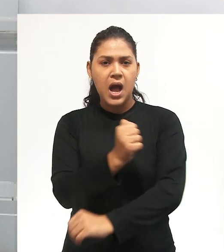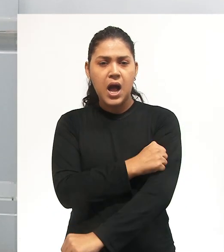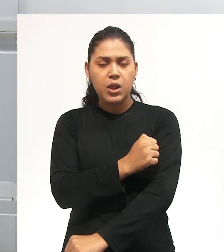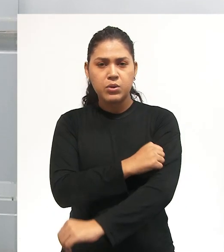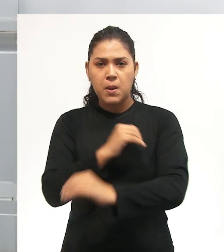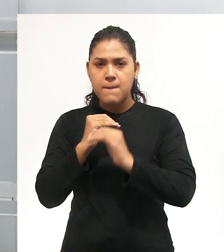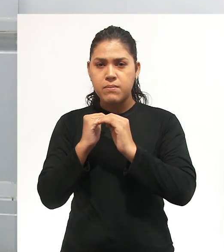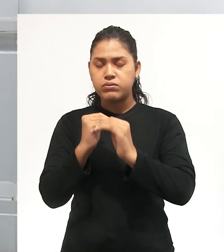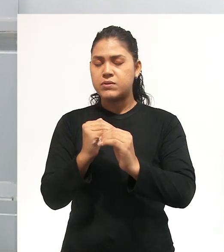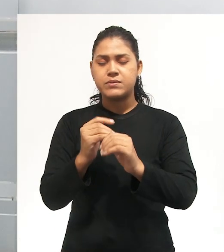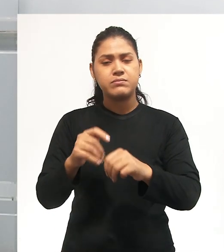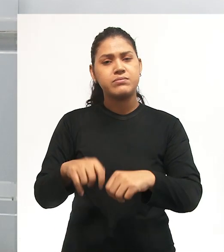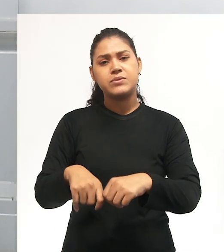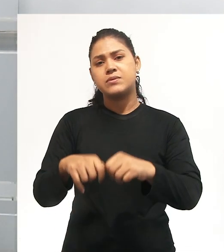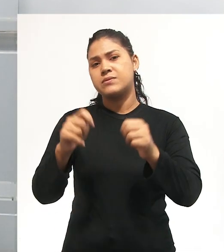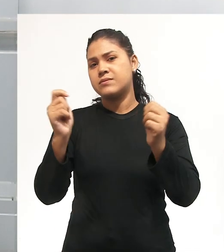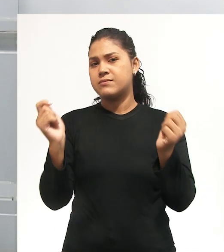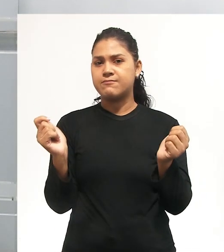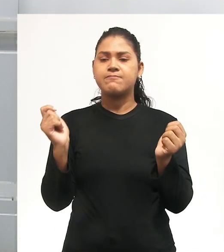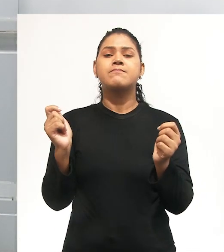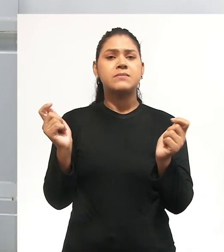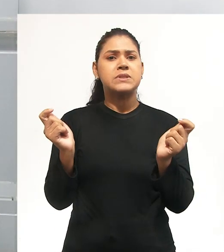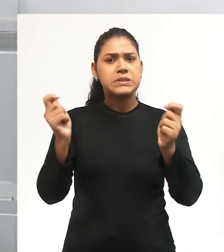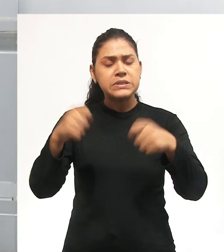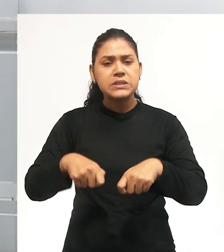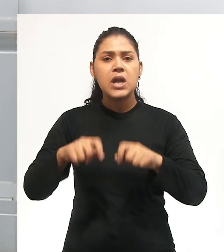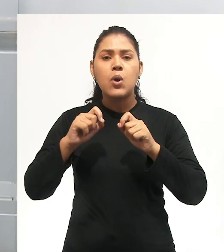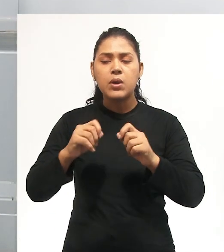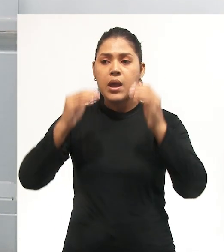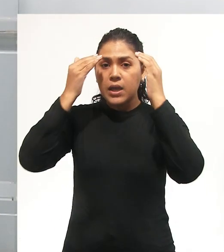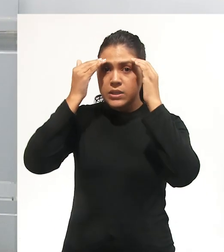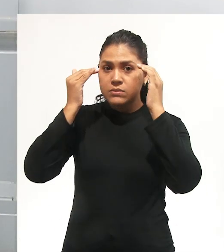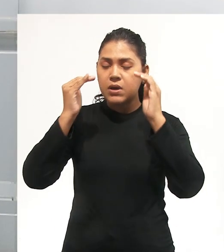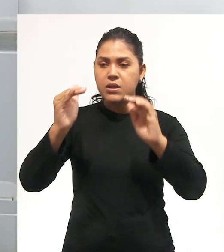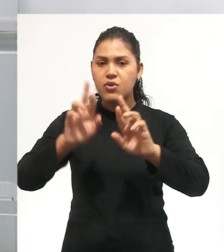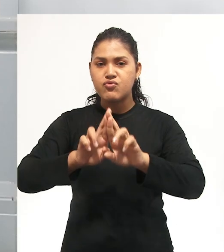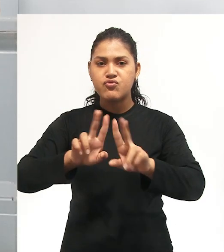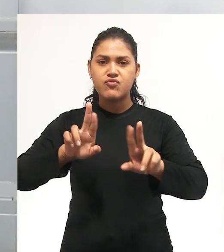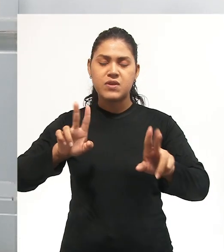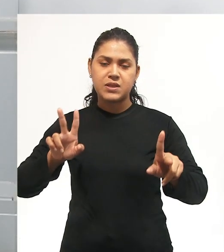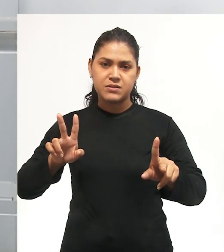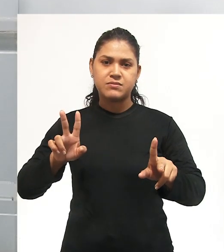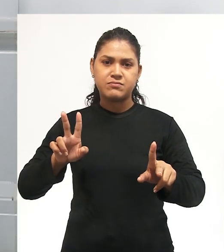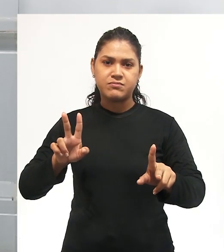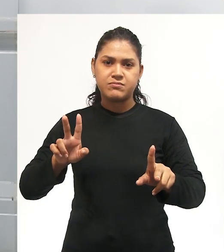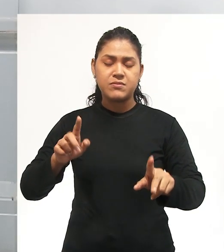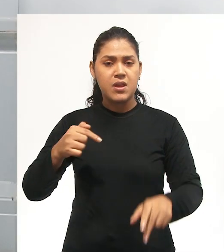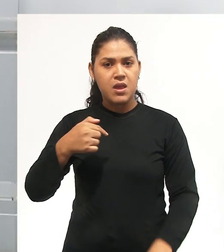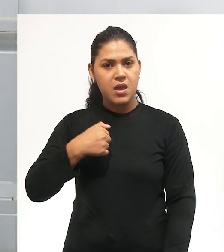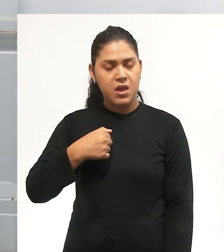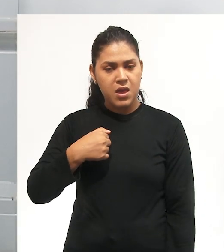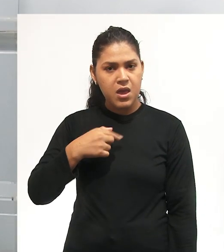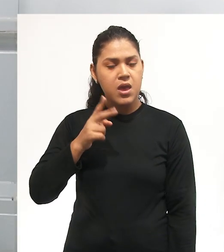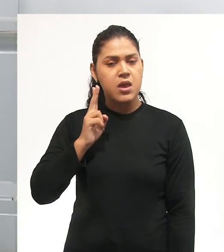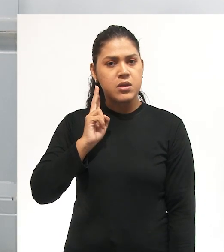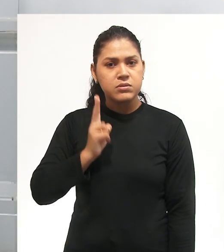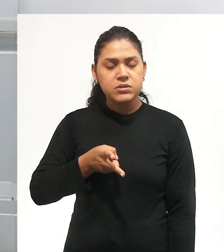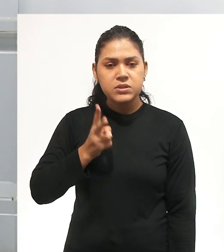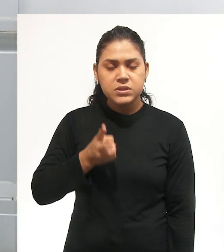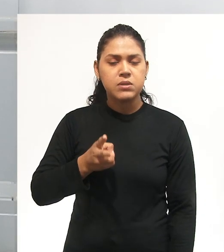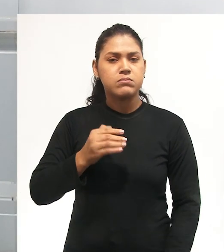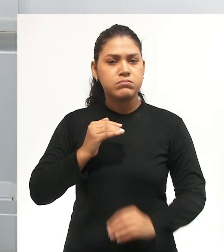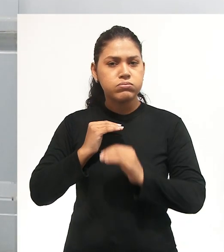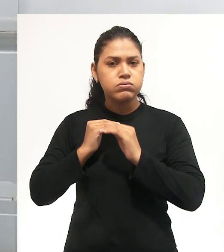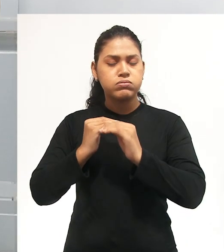iguais, mas eu vou fazer diferenças no sentido de respeitar essas diferenças. Não vou fazer